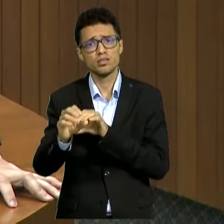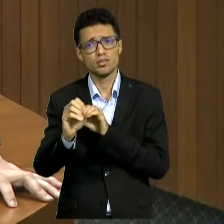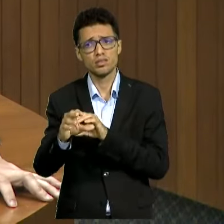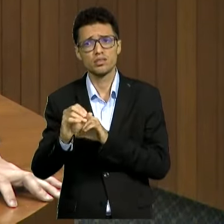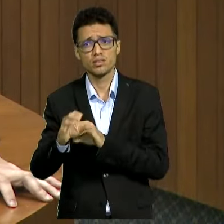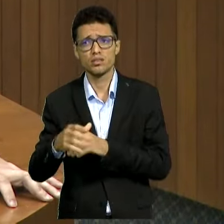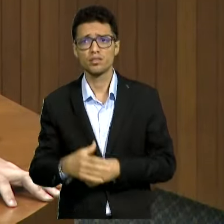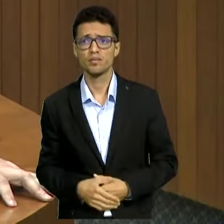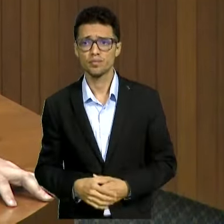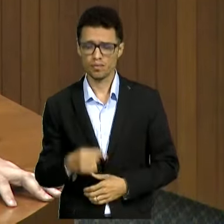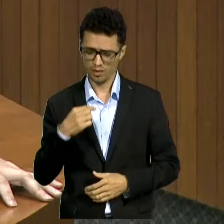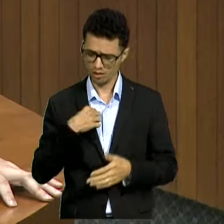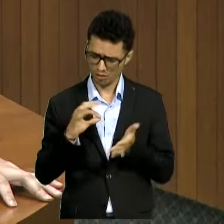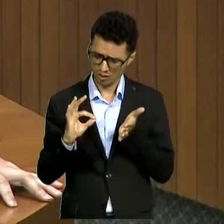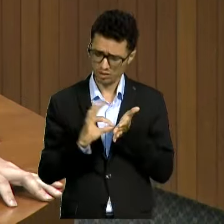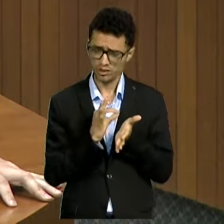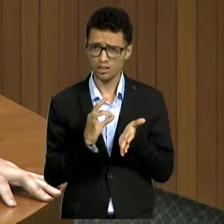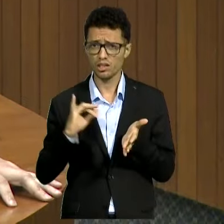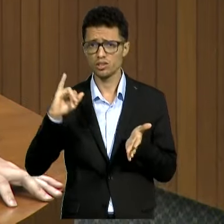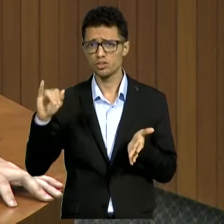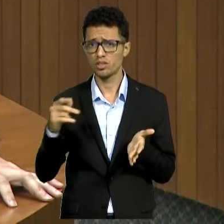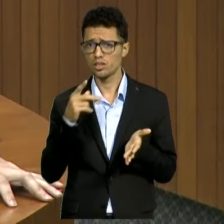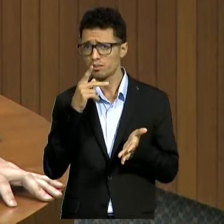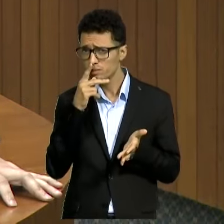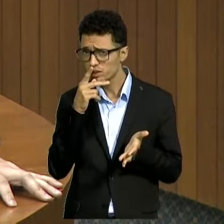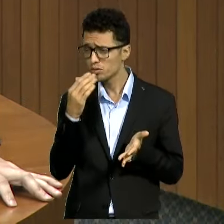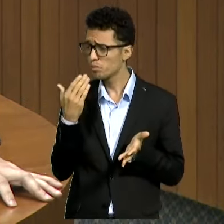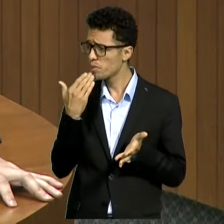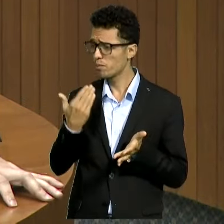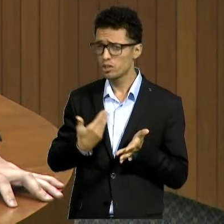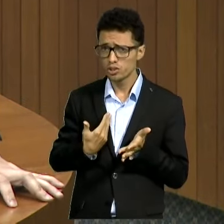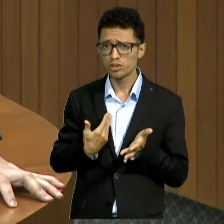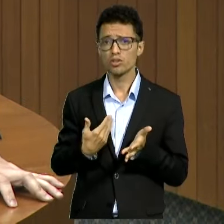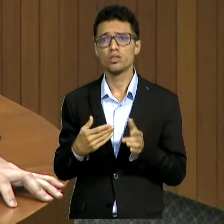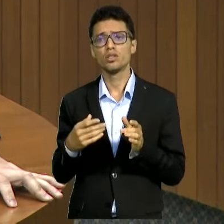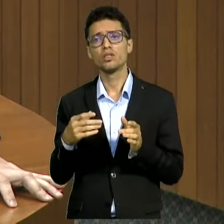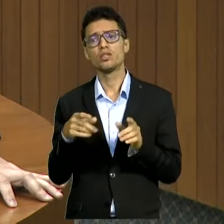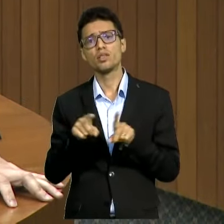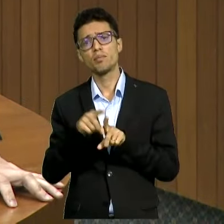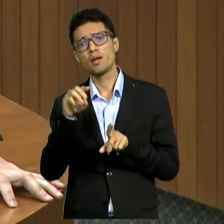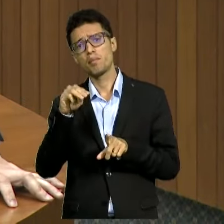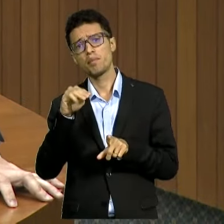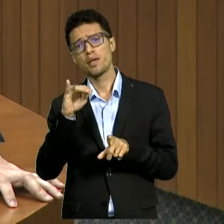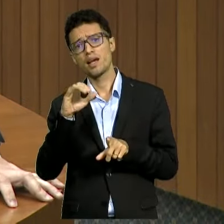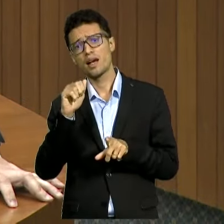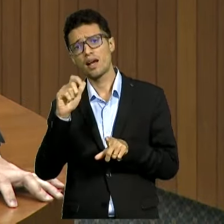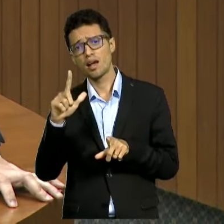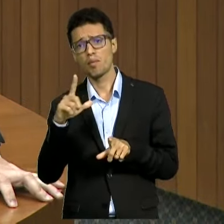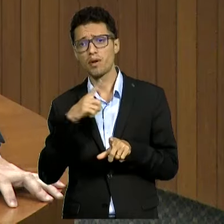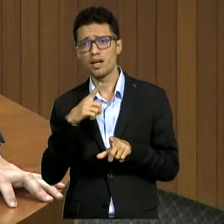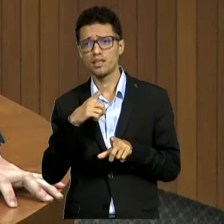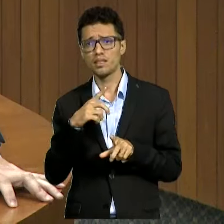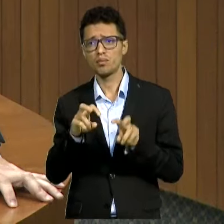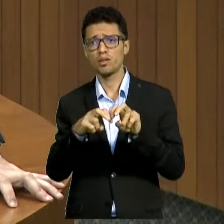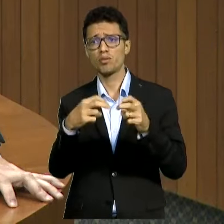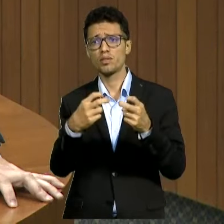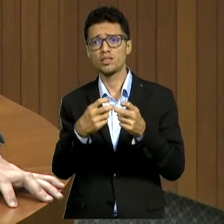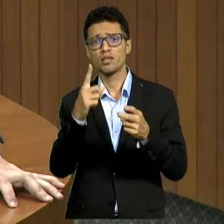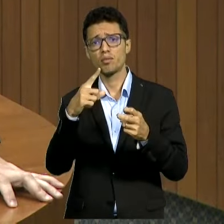a pedido do deputado Jota Pinto, e salvo engano da deputada Mical, uma criação de uma frente parlamentar em defesa da